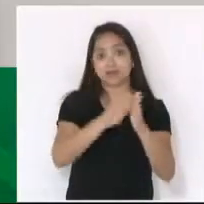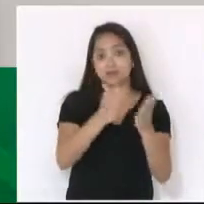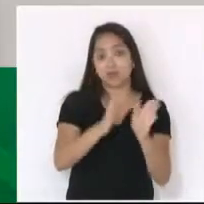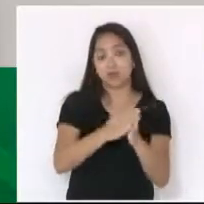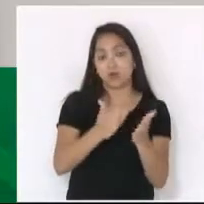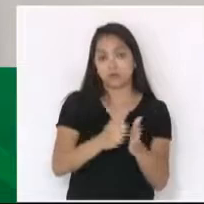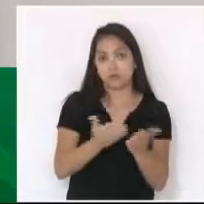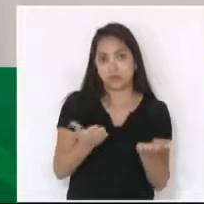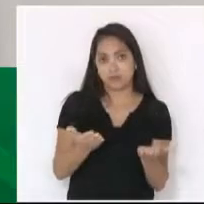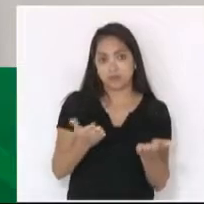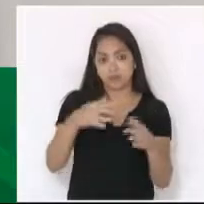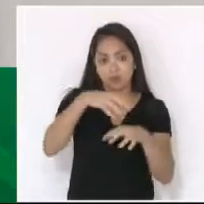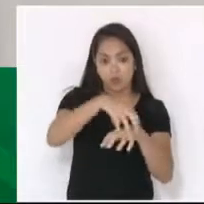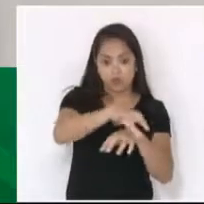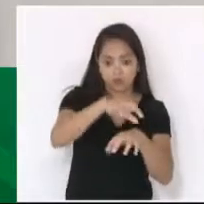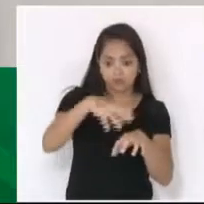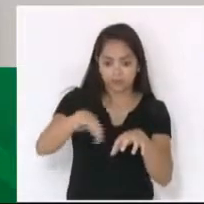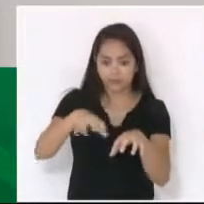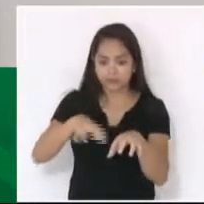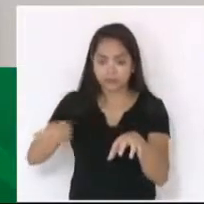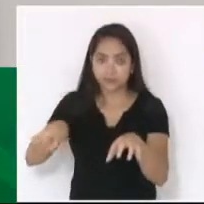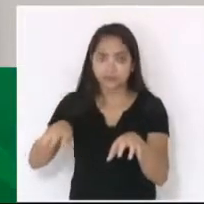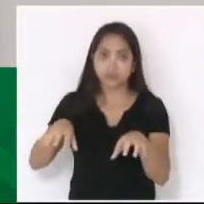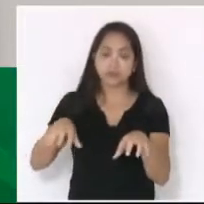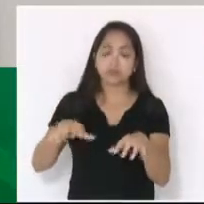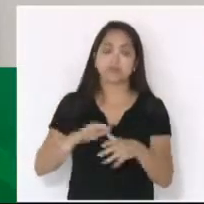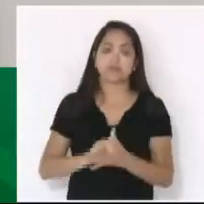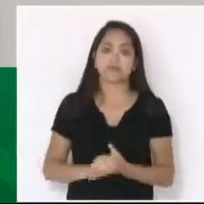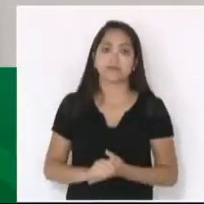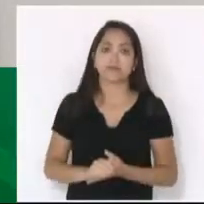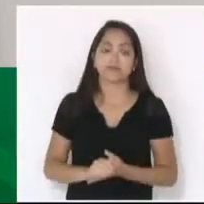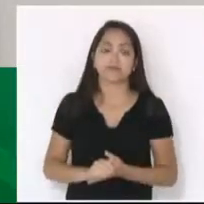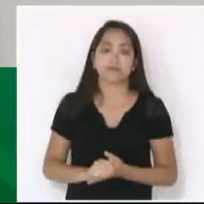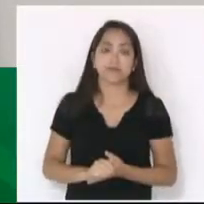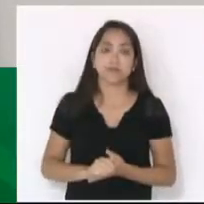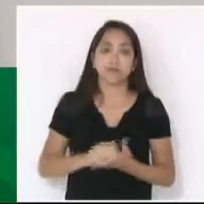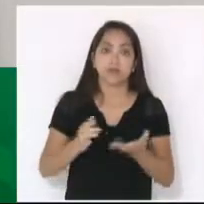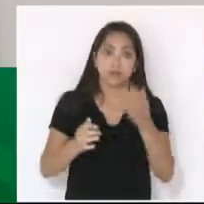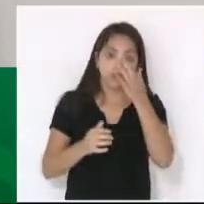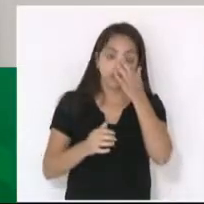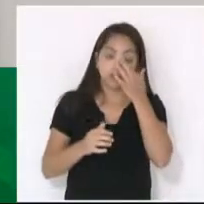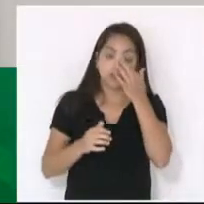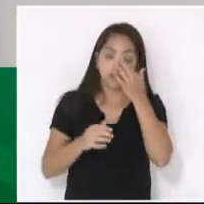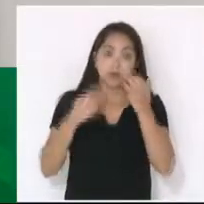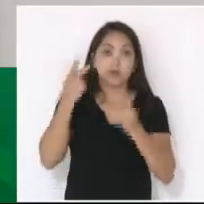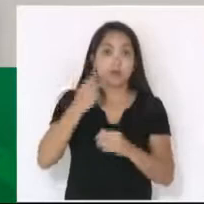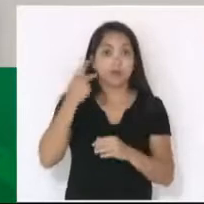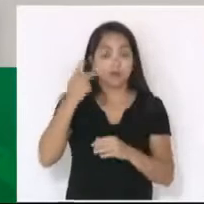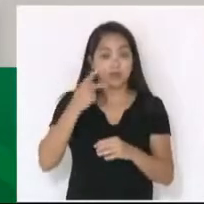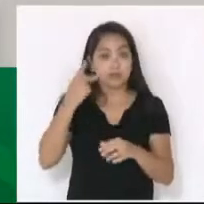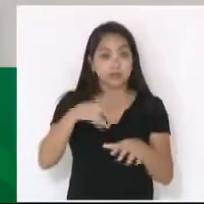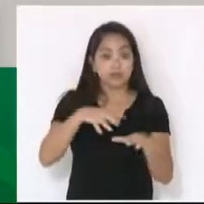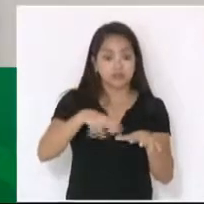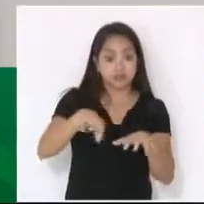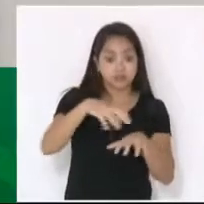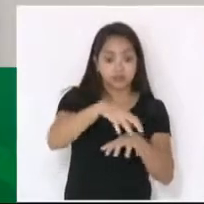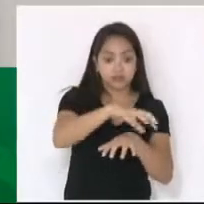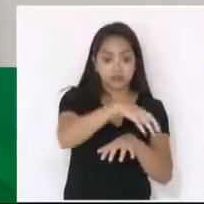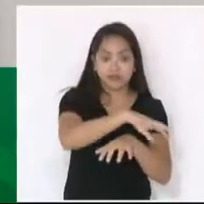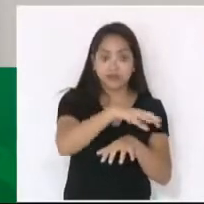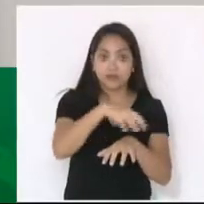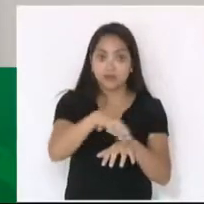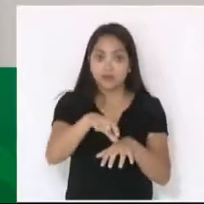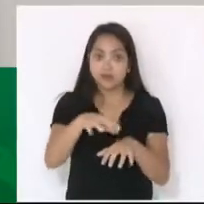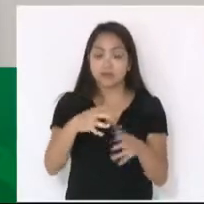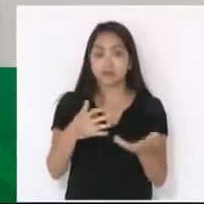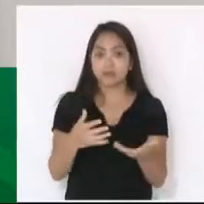a de centralização através das regionais uma política de fragmentação senhores deputados e por isso peço